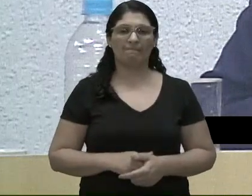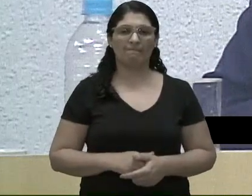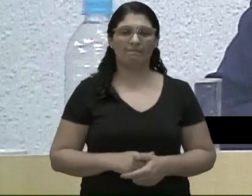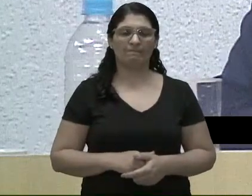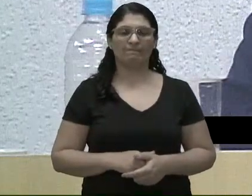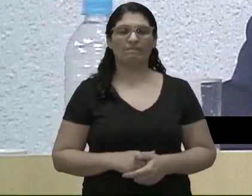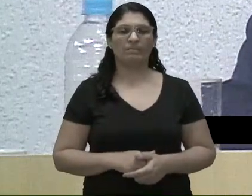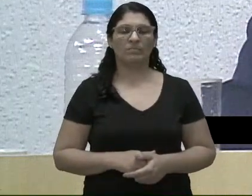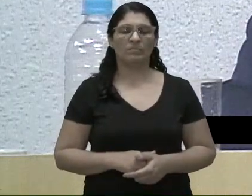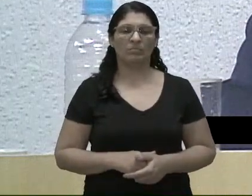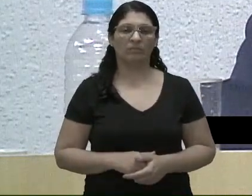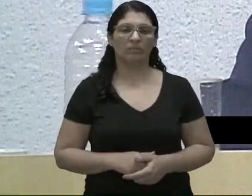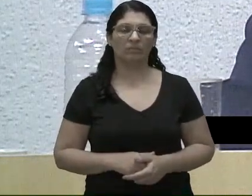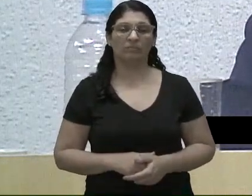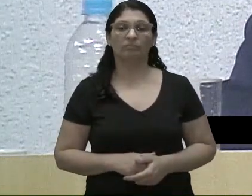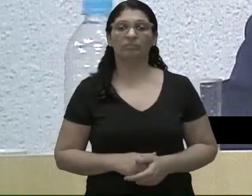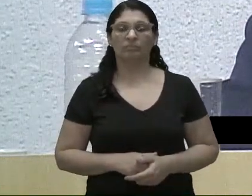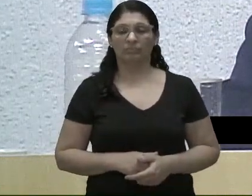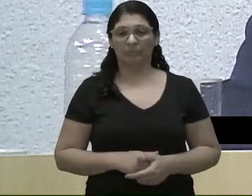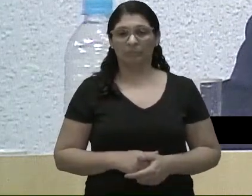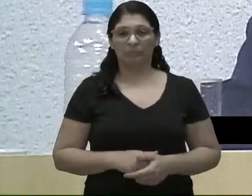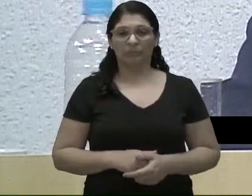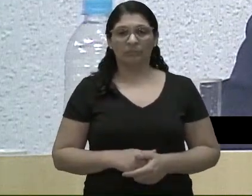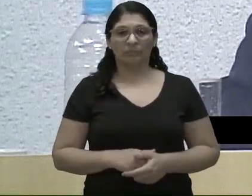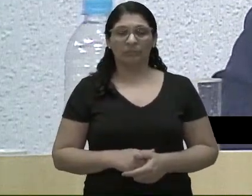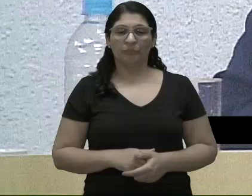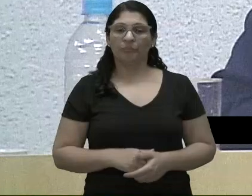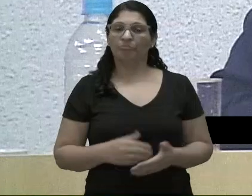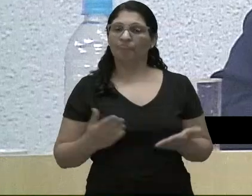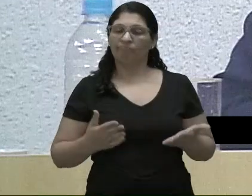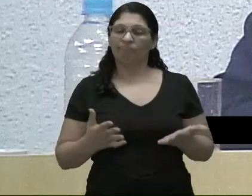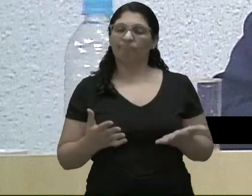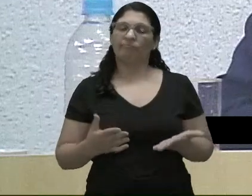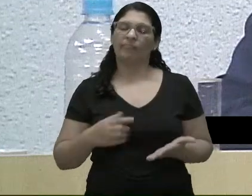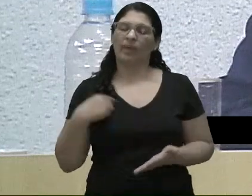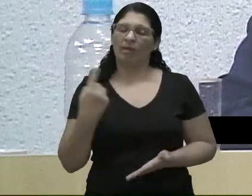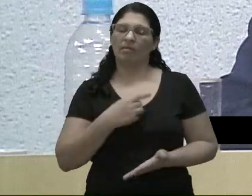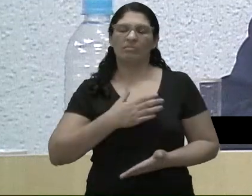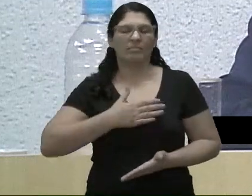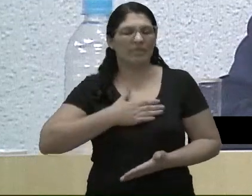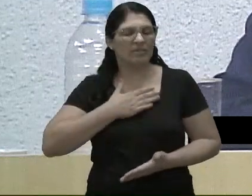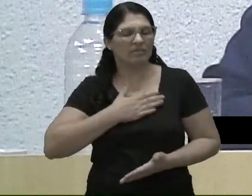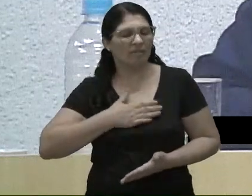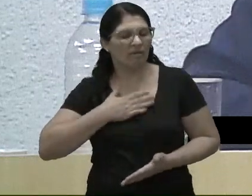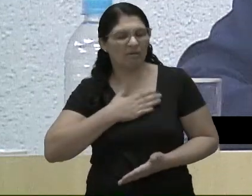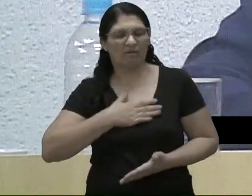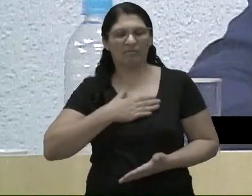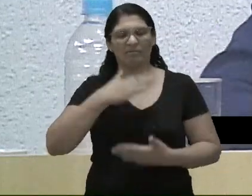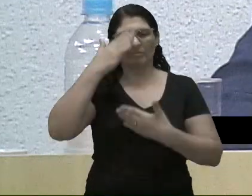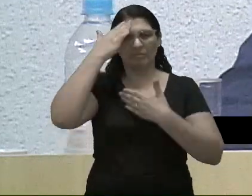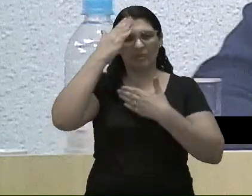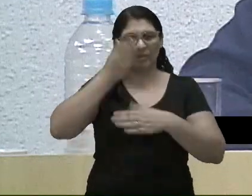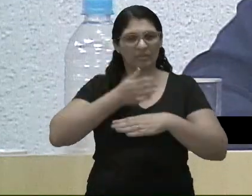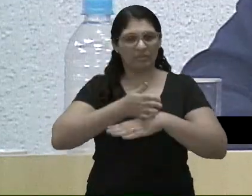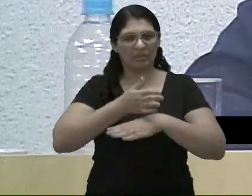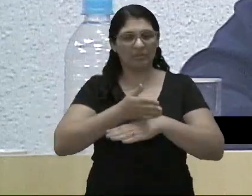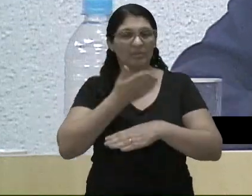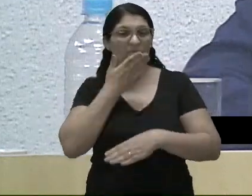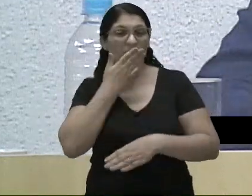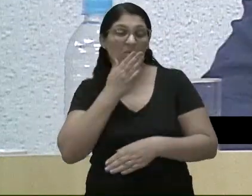Tá. Bom, Renata, de forma satisfatória eu agradeço a sua participação. Nós vamos pedir alguns